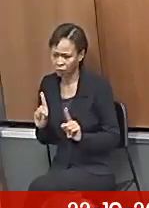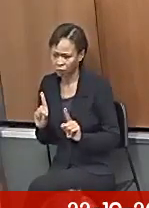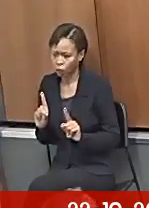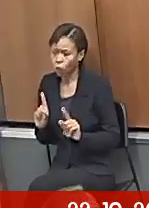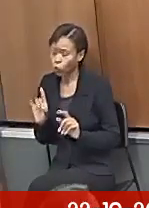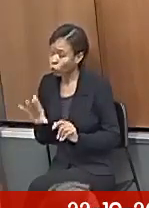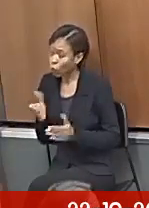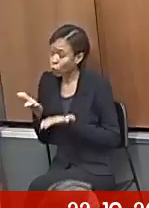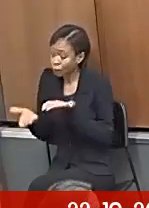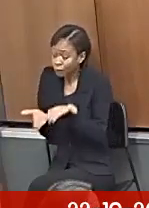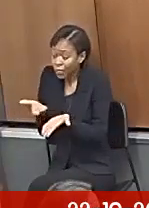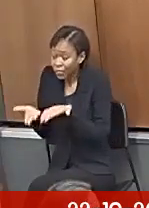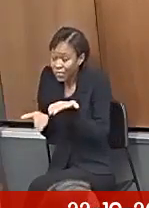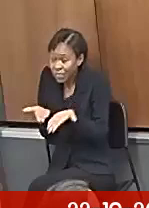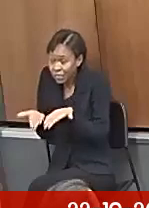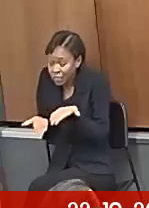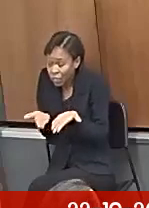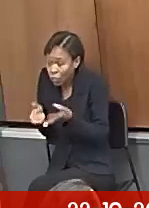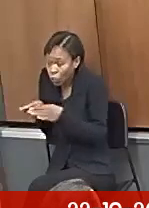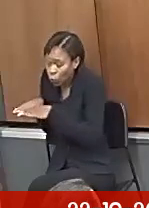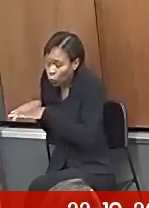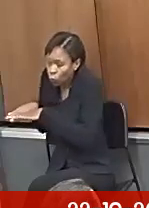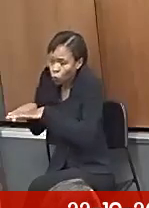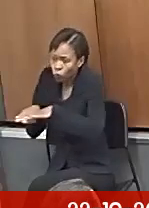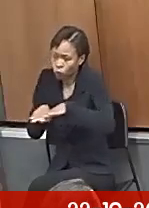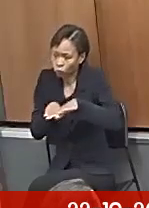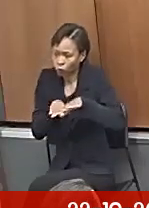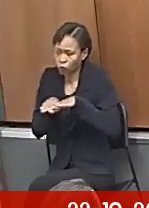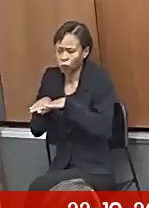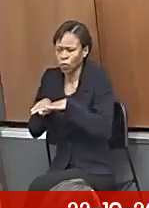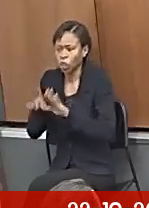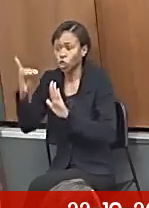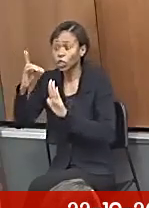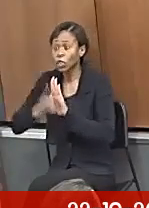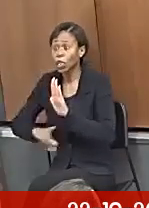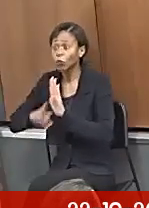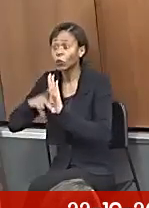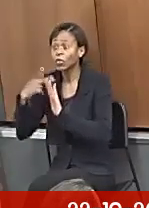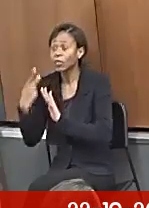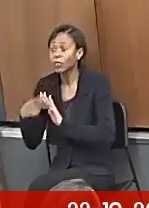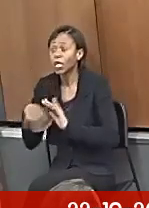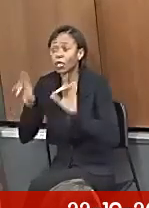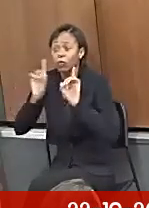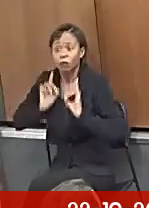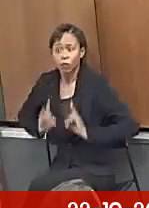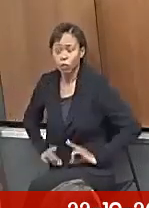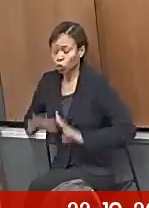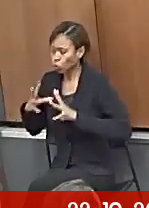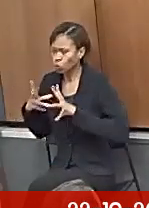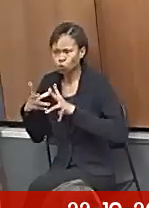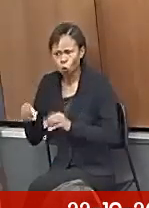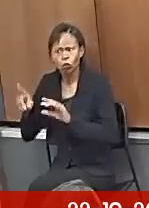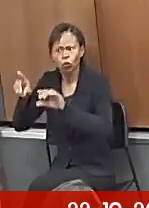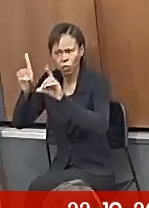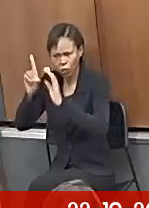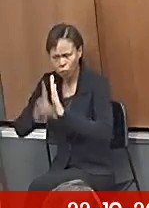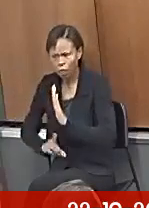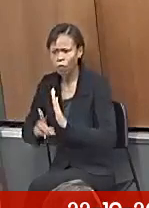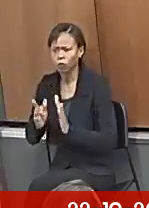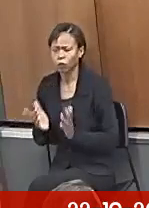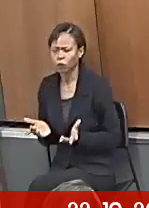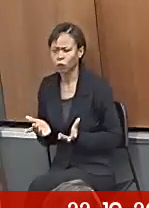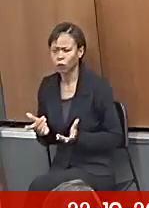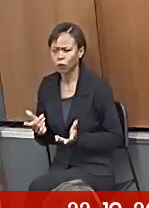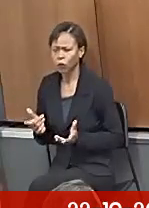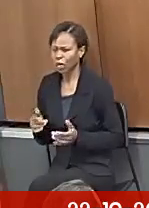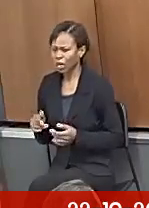sejam tratadas em igualdade. Direito deles, de todos. Nós não